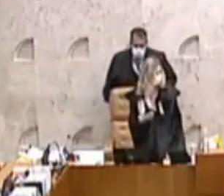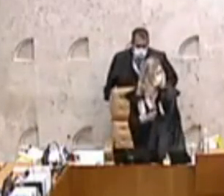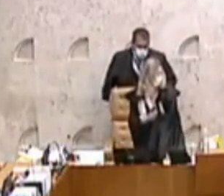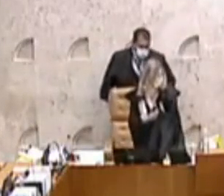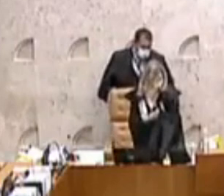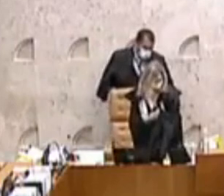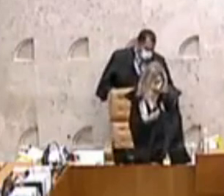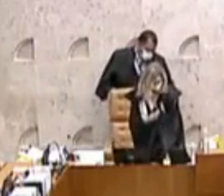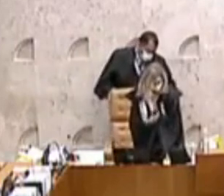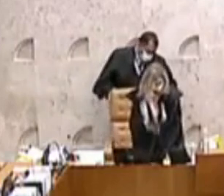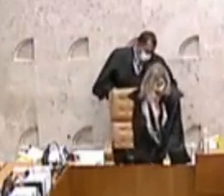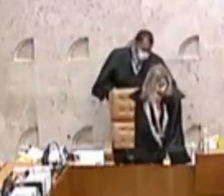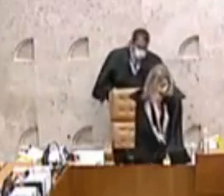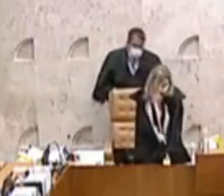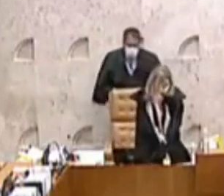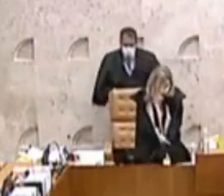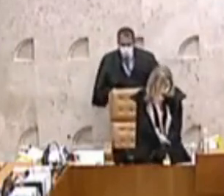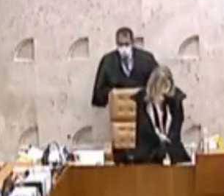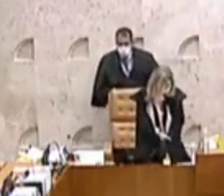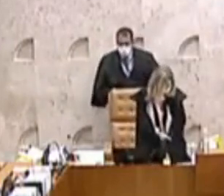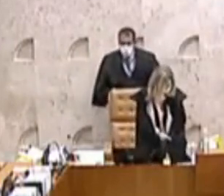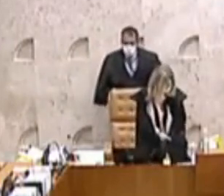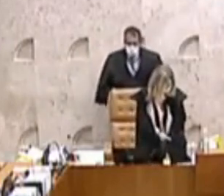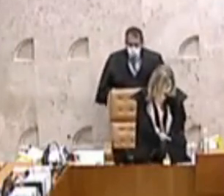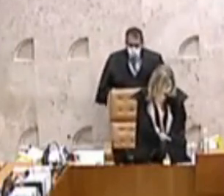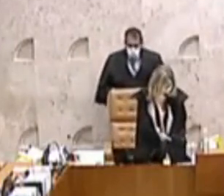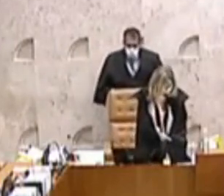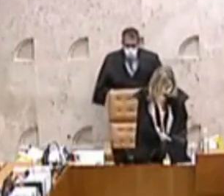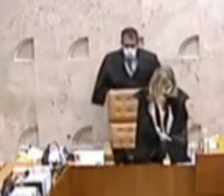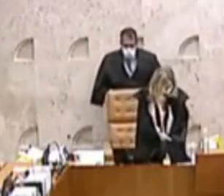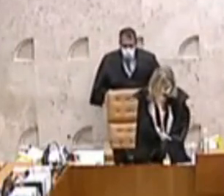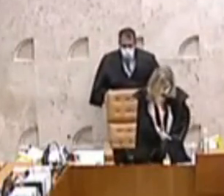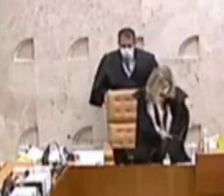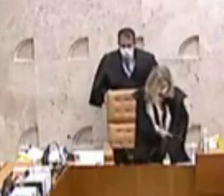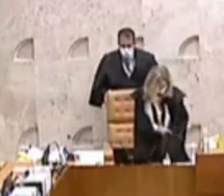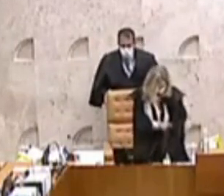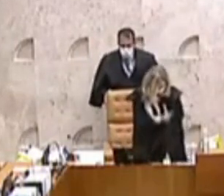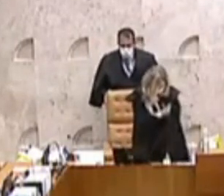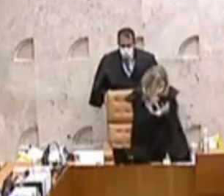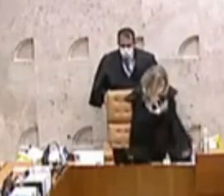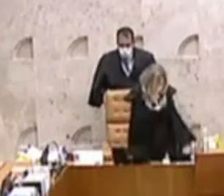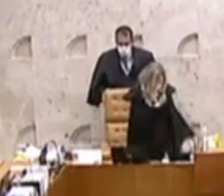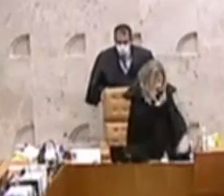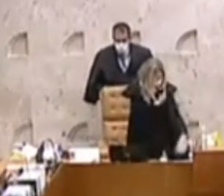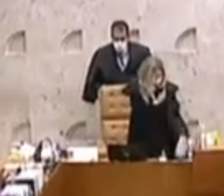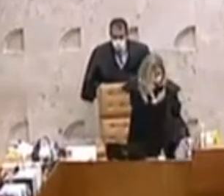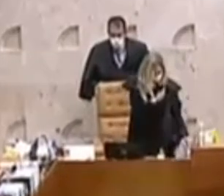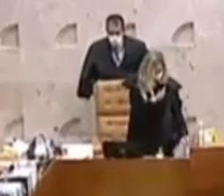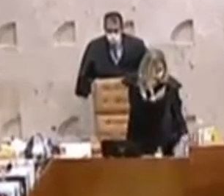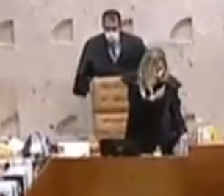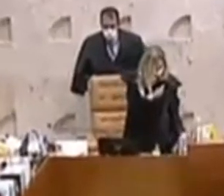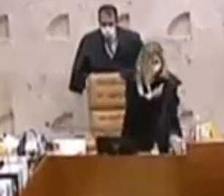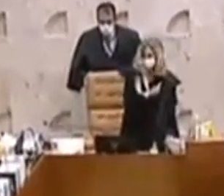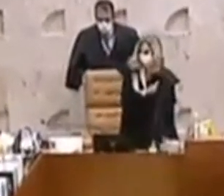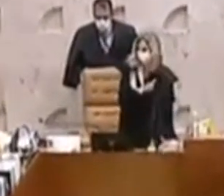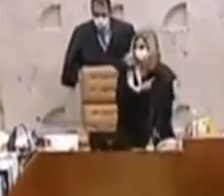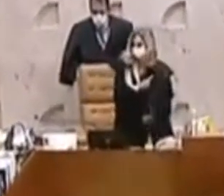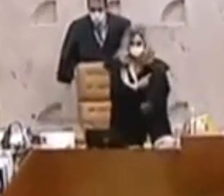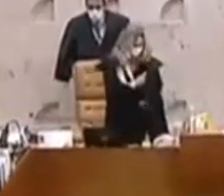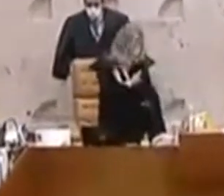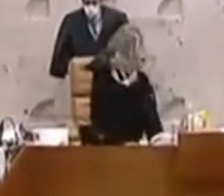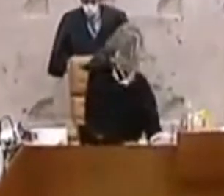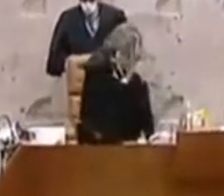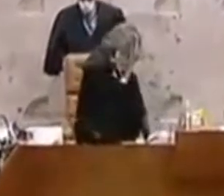Nunes Marques dias toffoli e Alexandre de Moraes entenderam que as emendas de relator devem